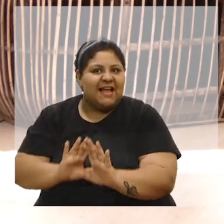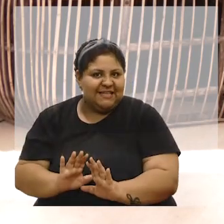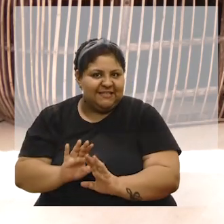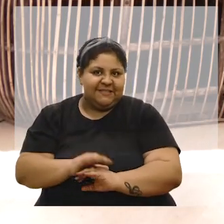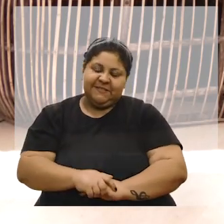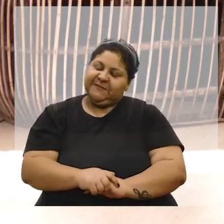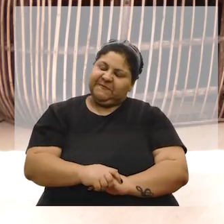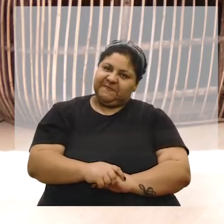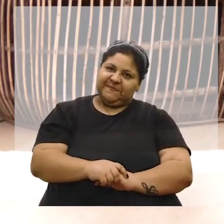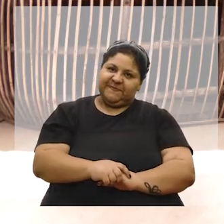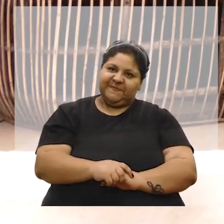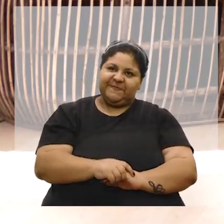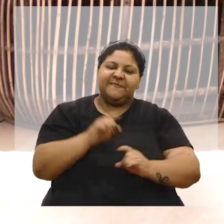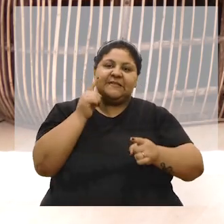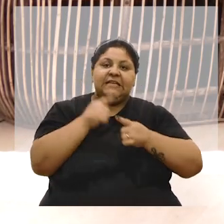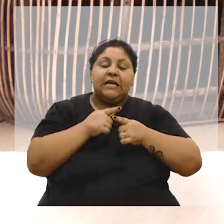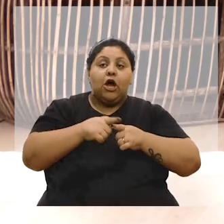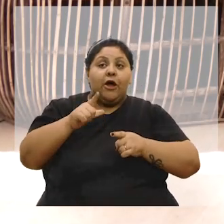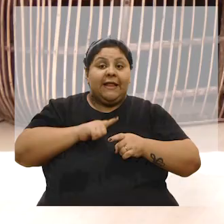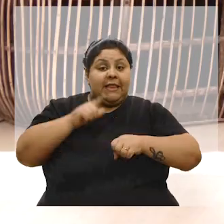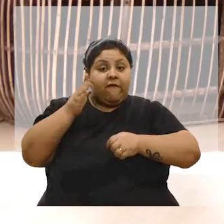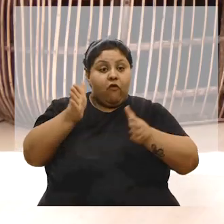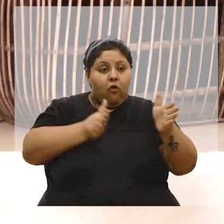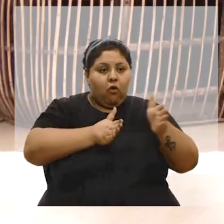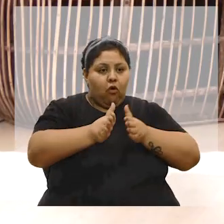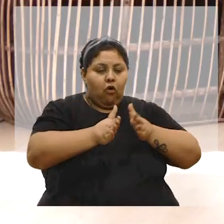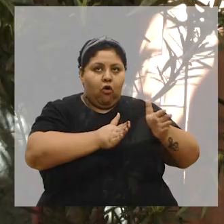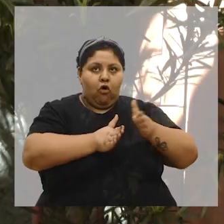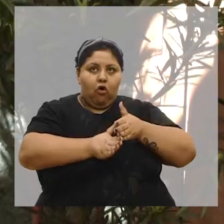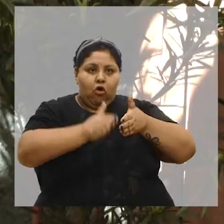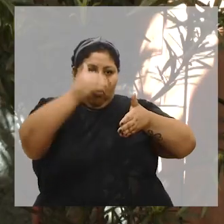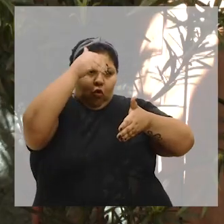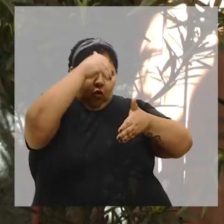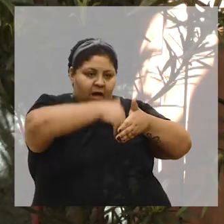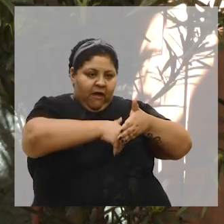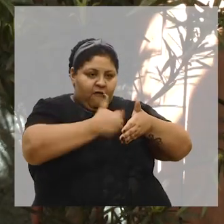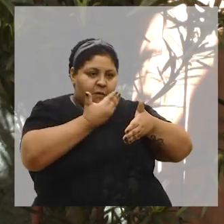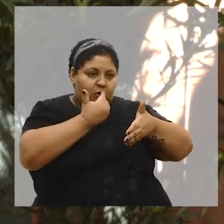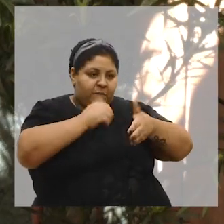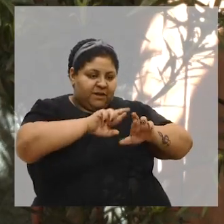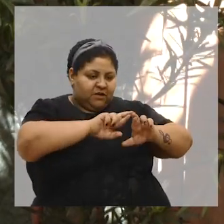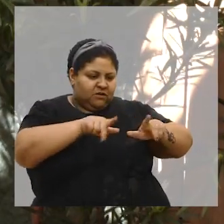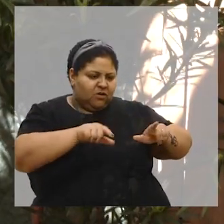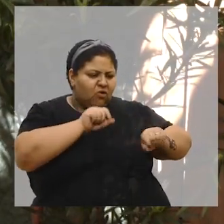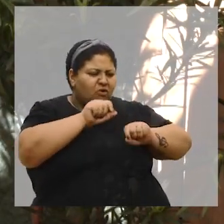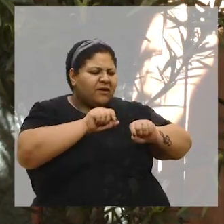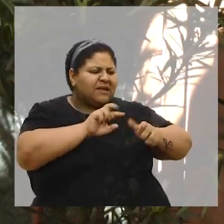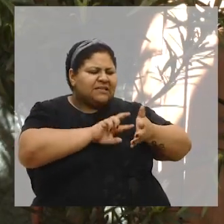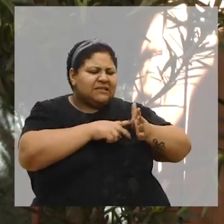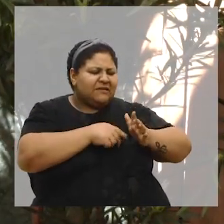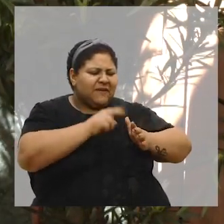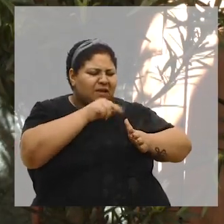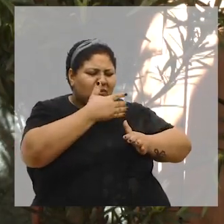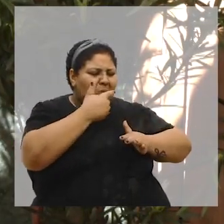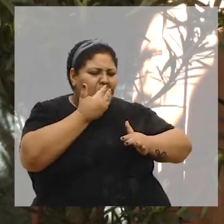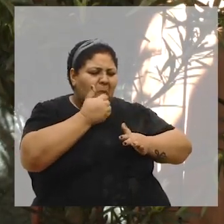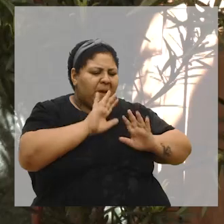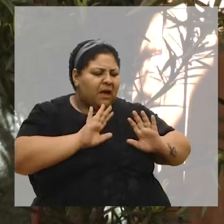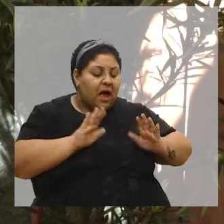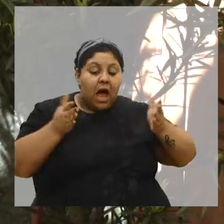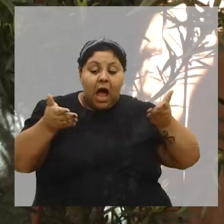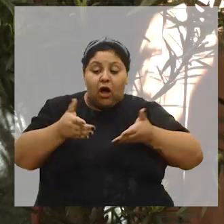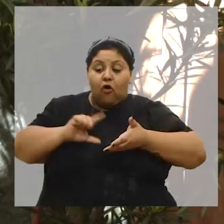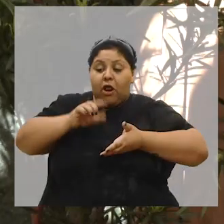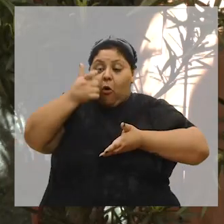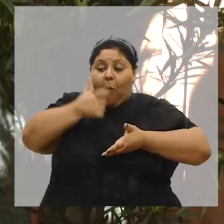novidades. Exato. Porque teve um tempo que tu colocava algum ingrediente diferente e a pessoa dizia, o que é isso? Nunca comi, não quero.